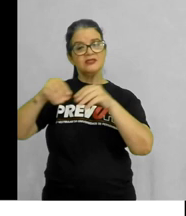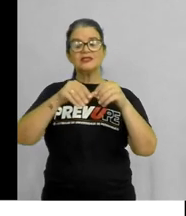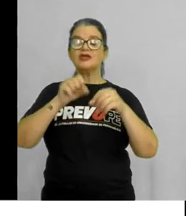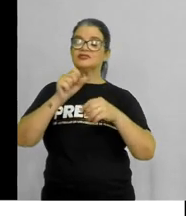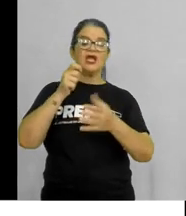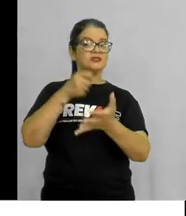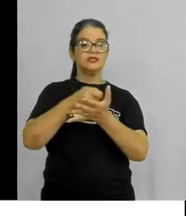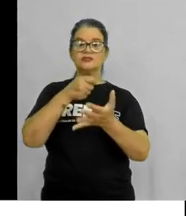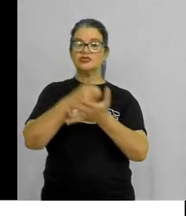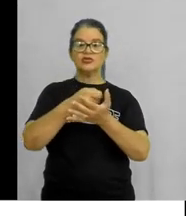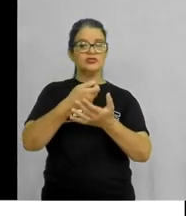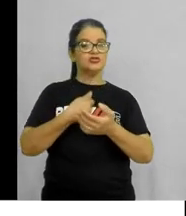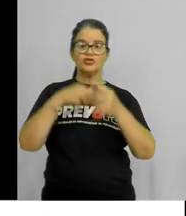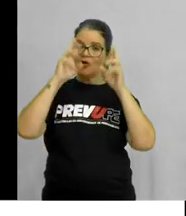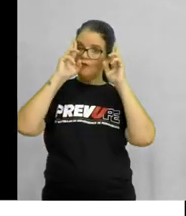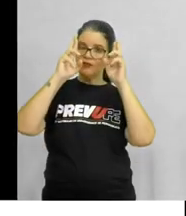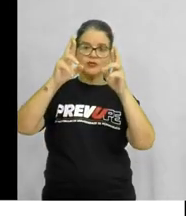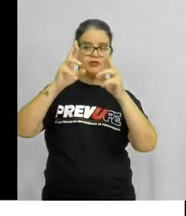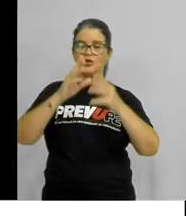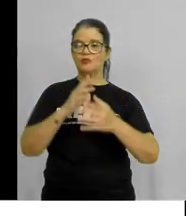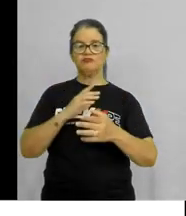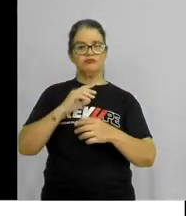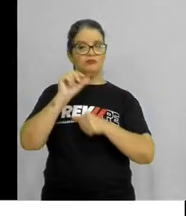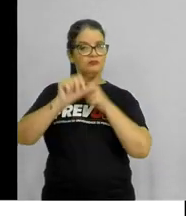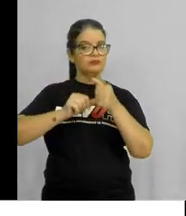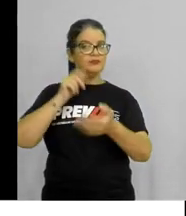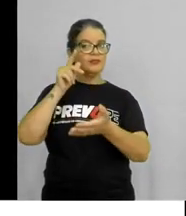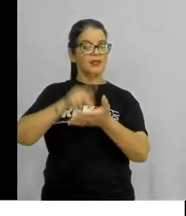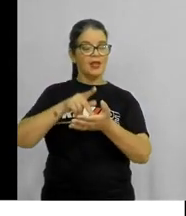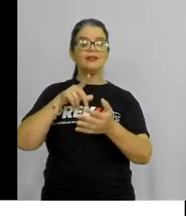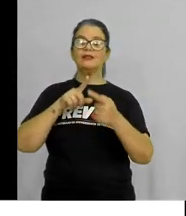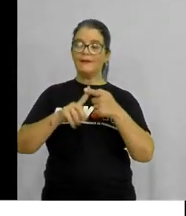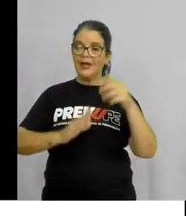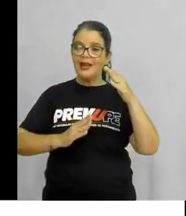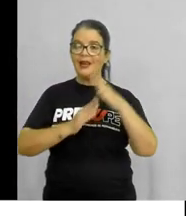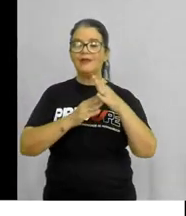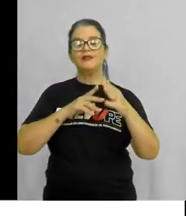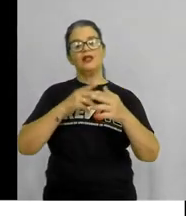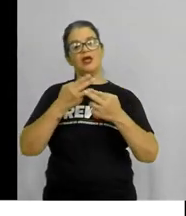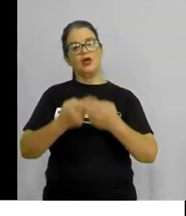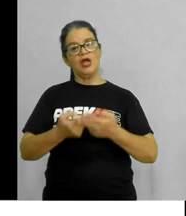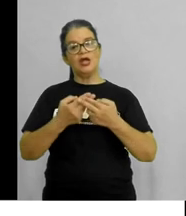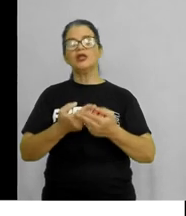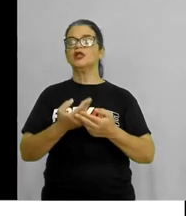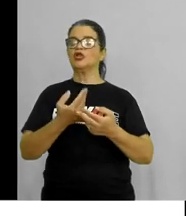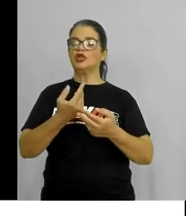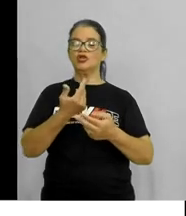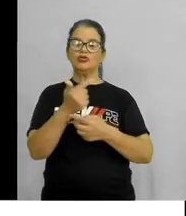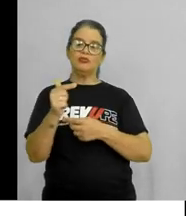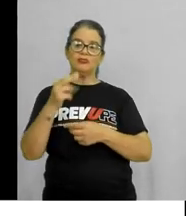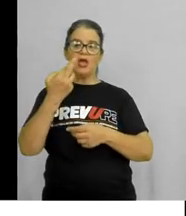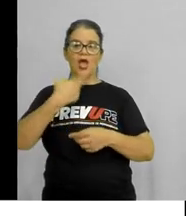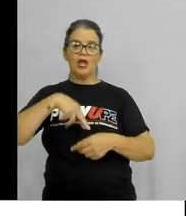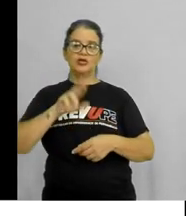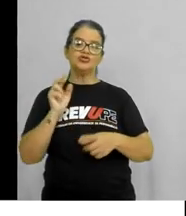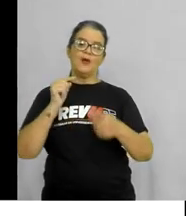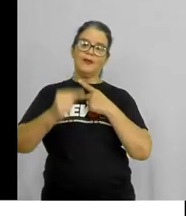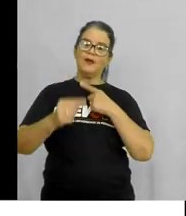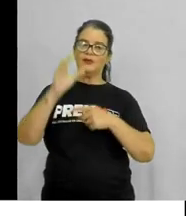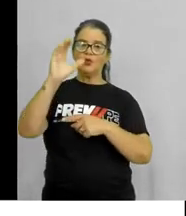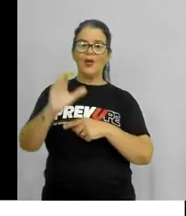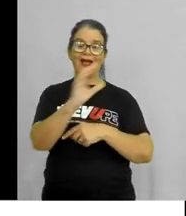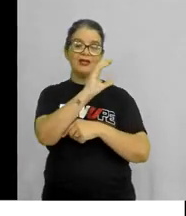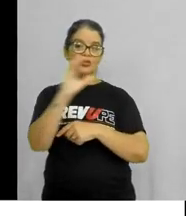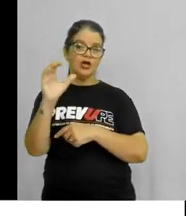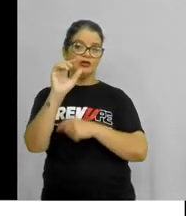exigências não fossem cumpridas além disso limitaram a tolerância religiosa proibindo os católicos